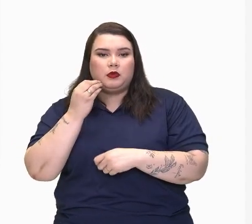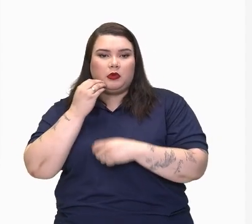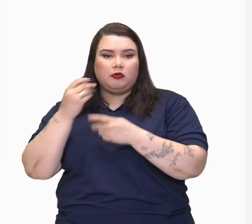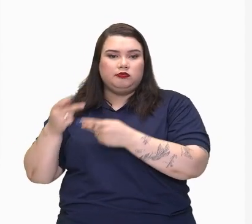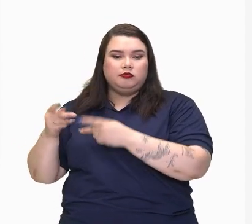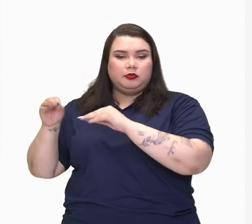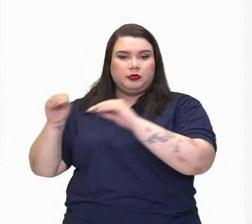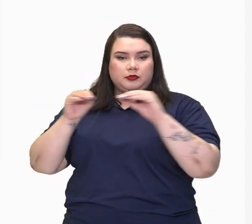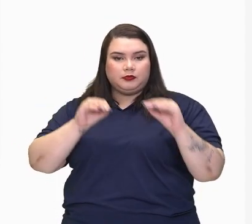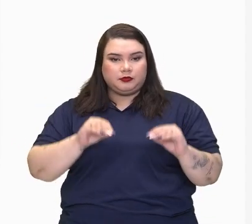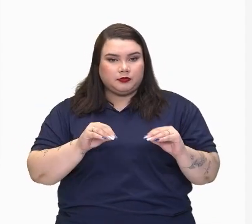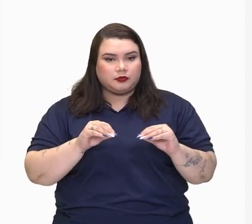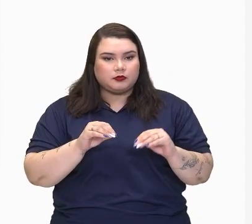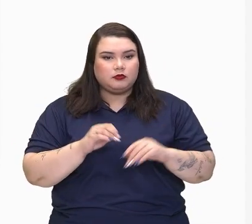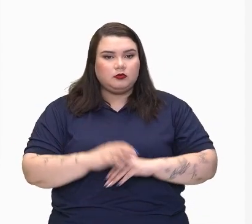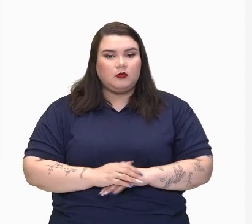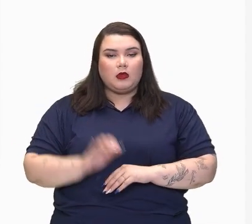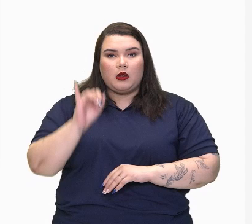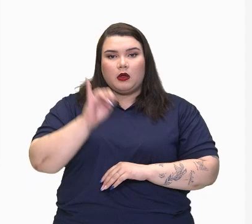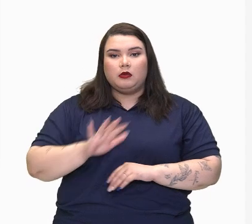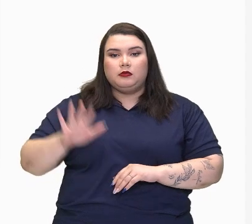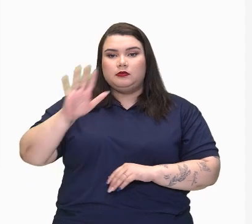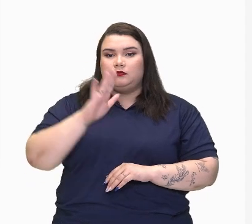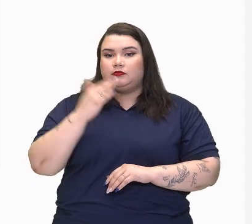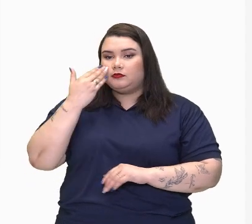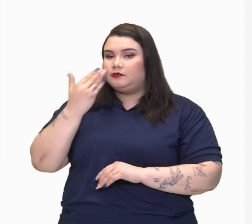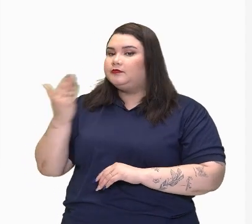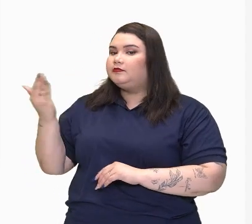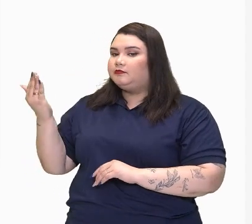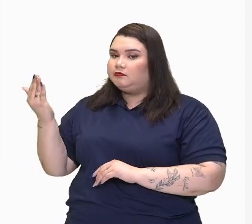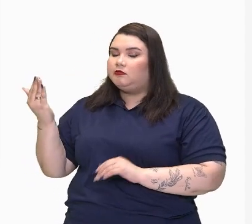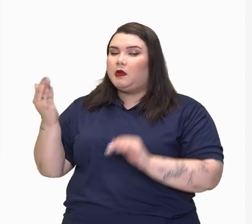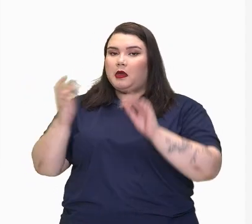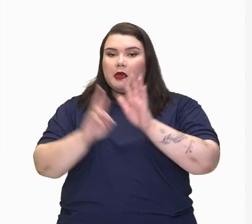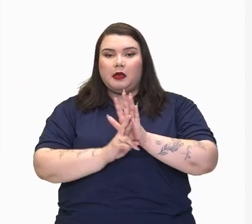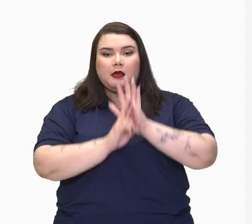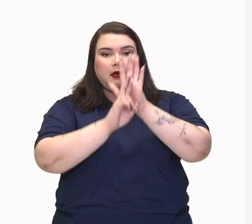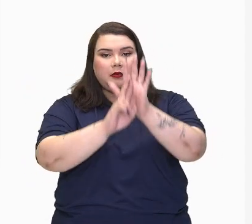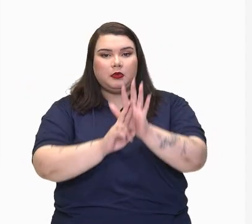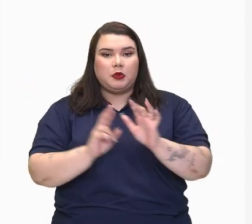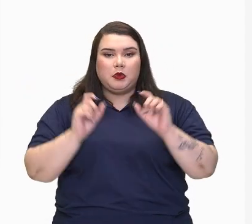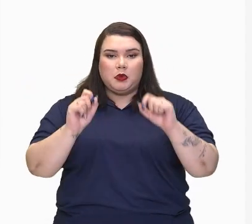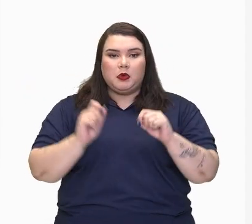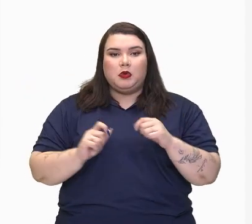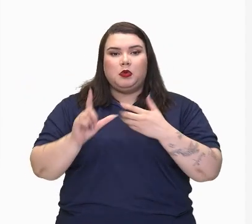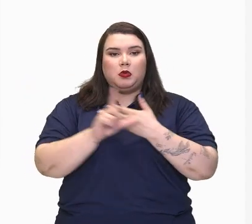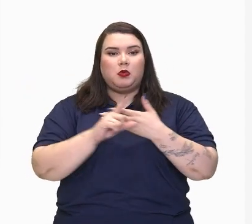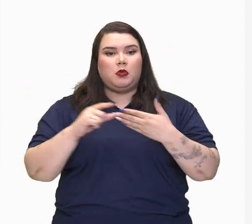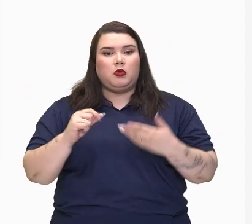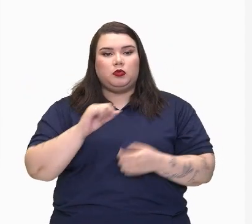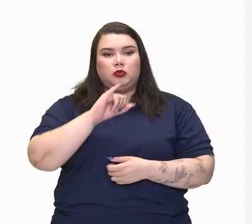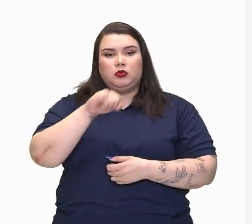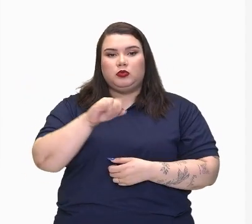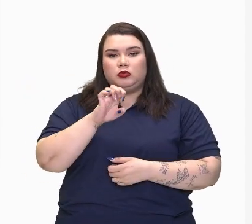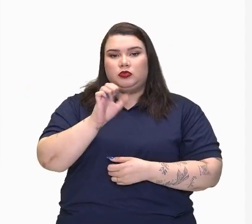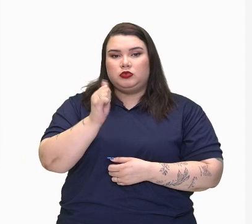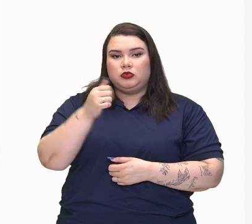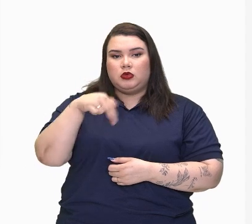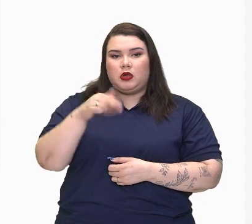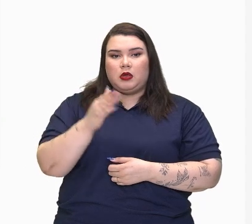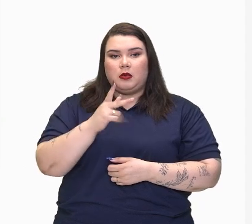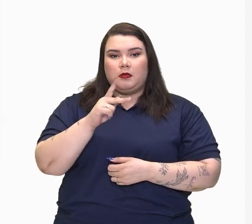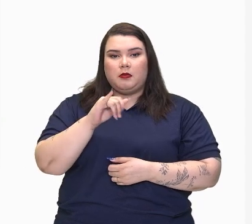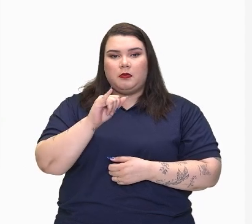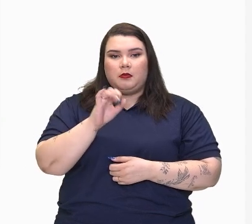essa ilustração, uma ilustração muito representativa, que é de um suíço chamado Jean-Pierre Chablot, e